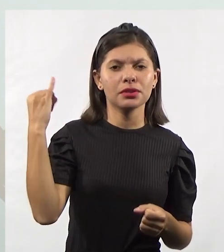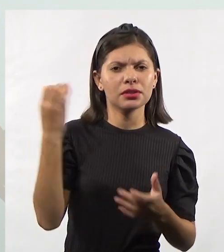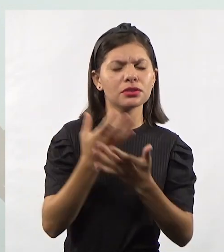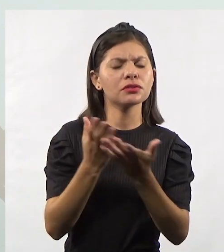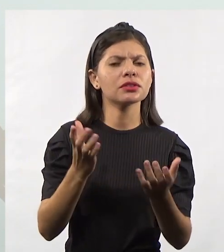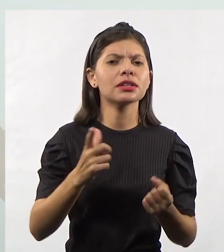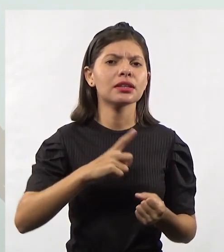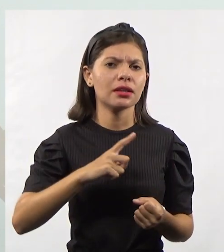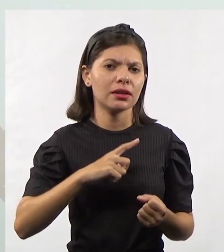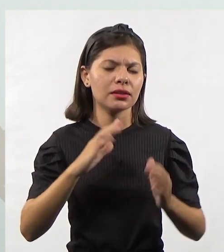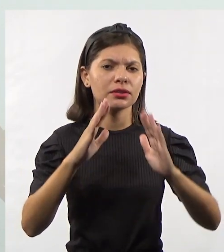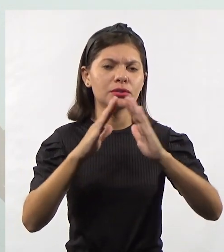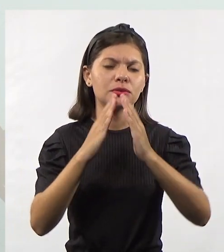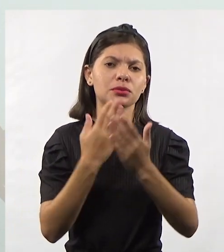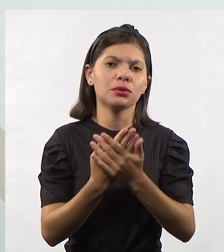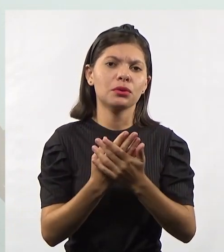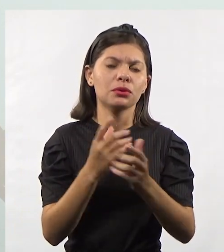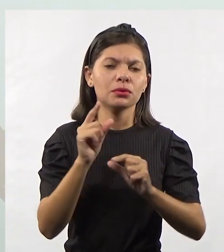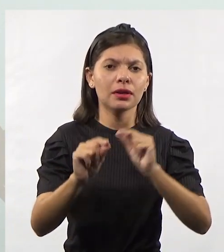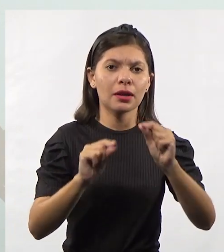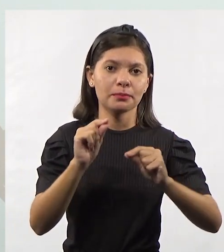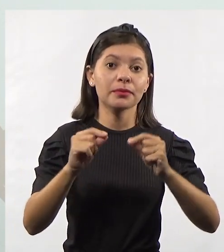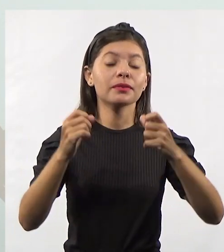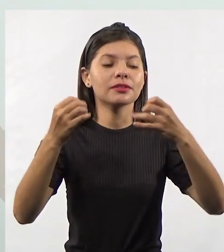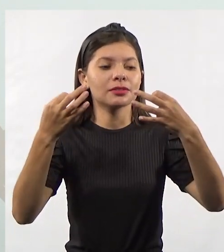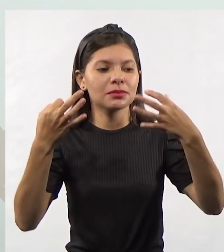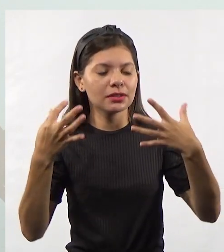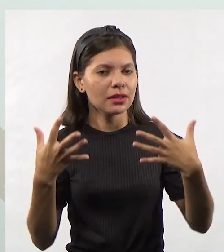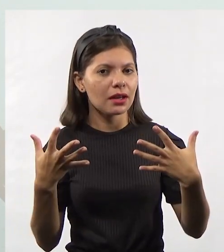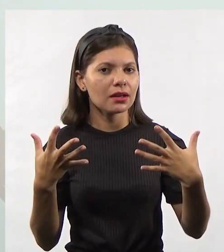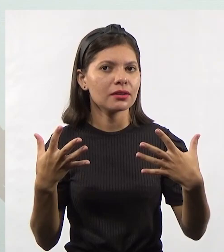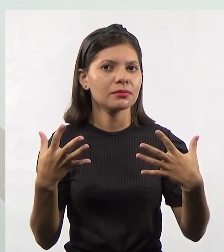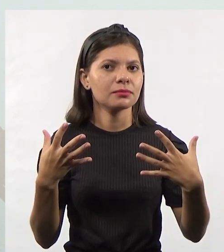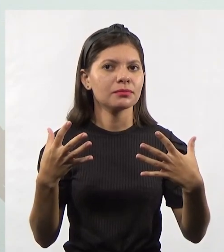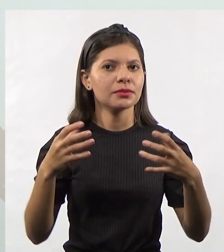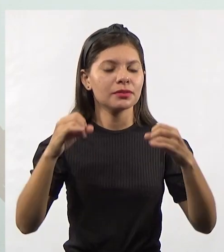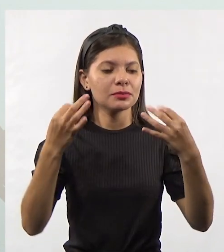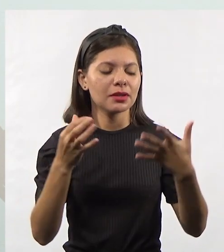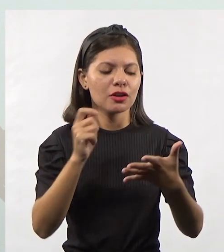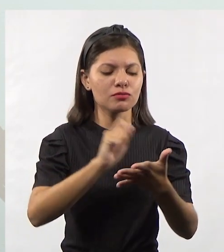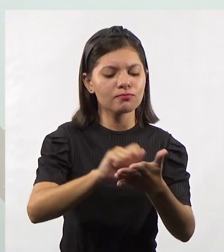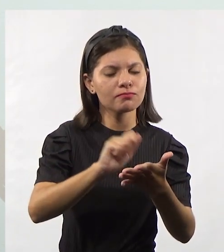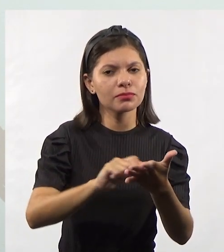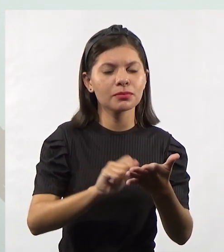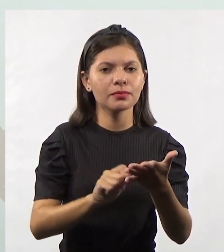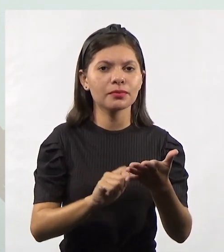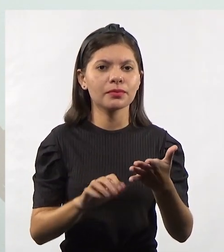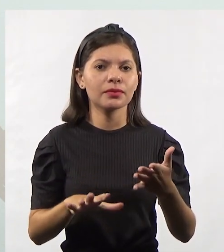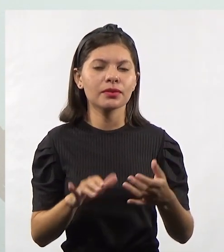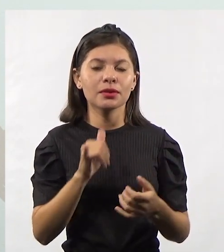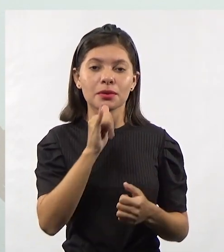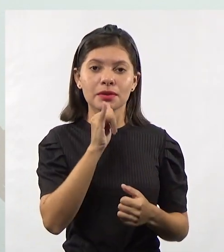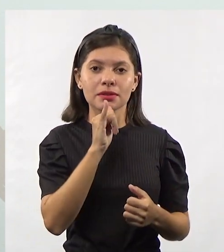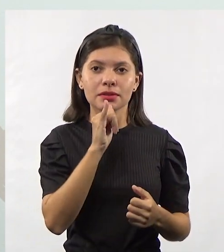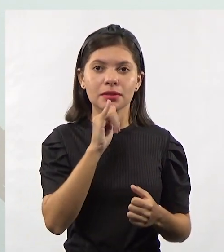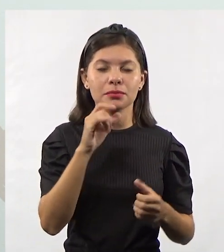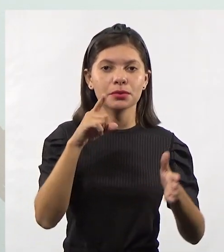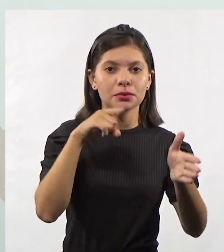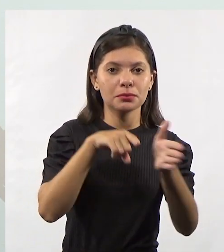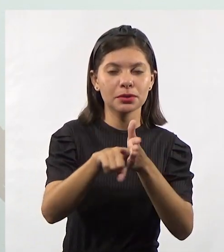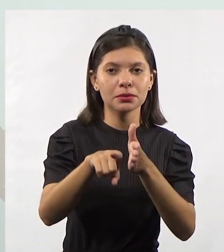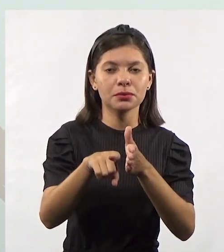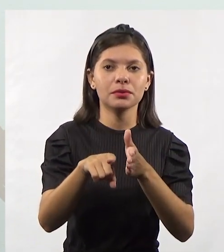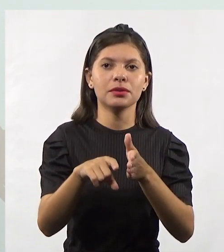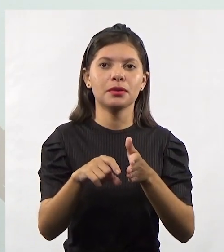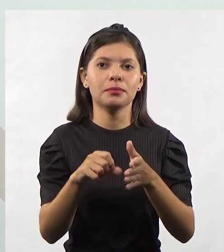que você estudou na escola e aí ele vai descrever você não sabe qual que é a lembrança dele então essa é um exemplo de uma pergunta